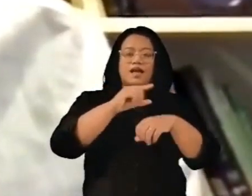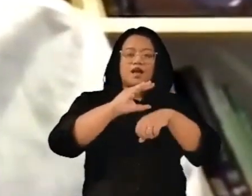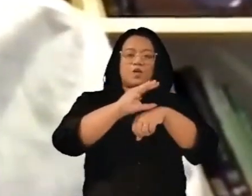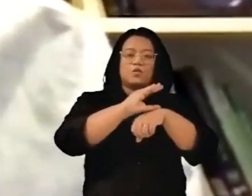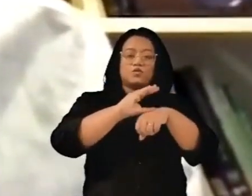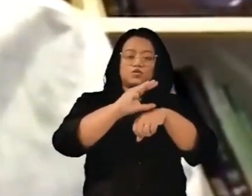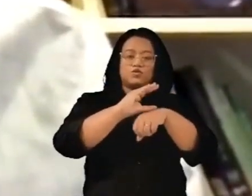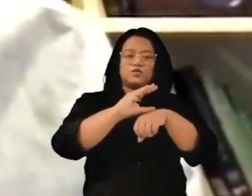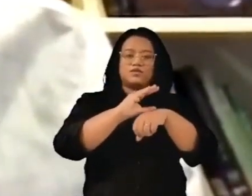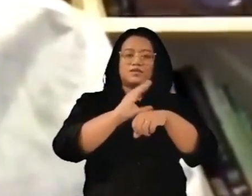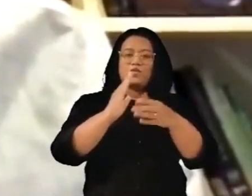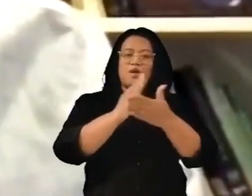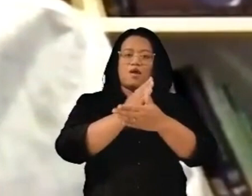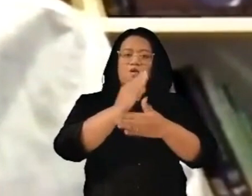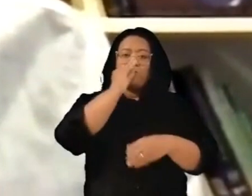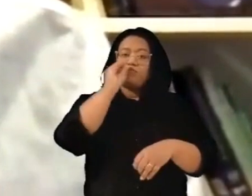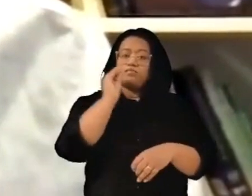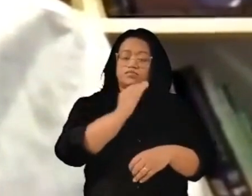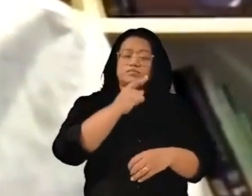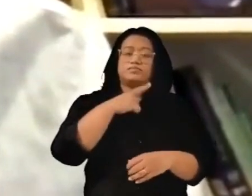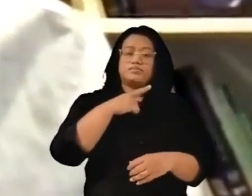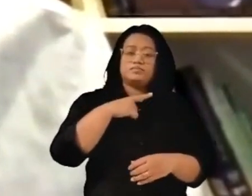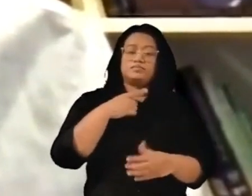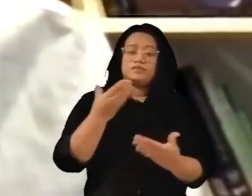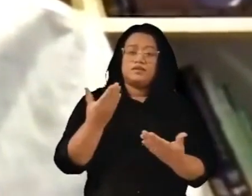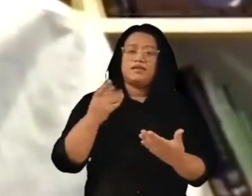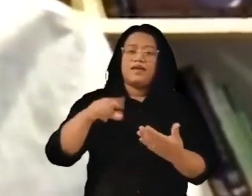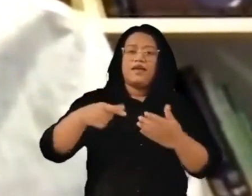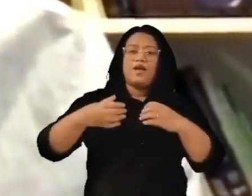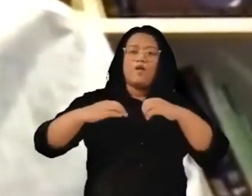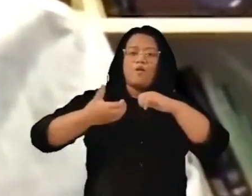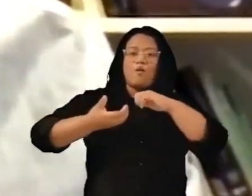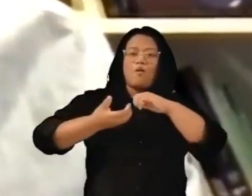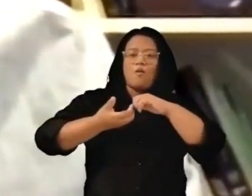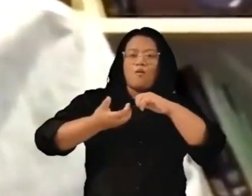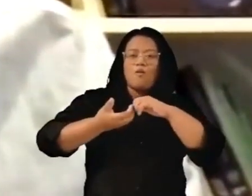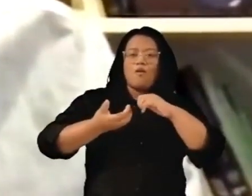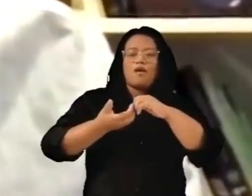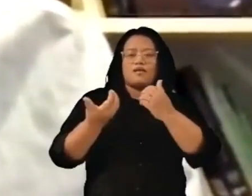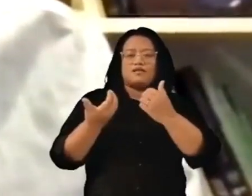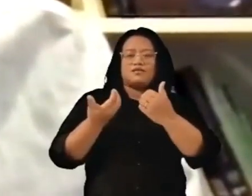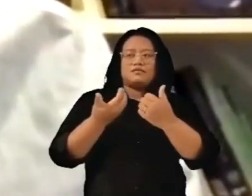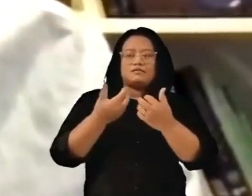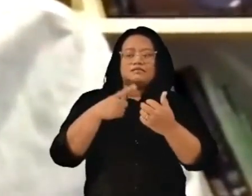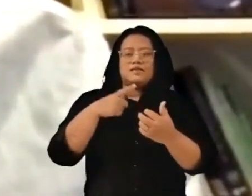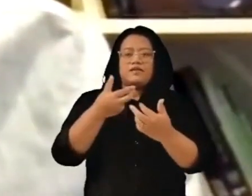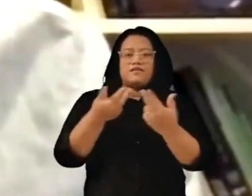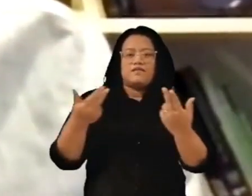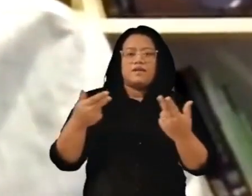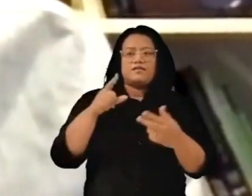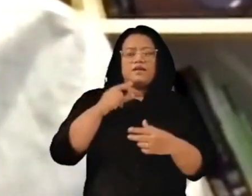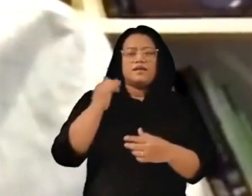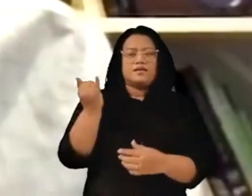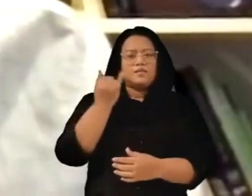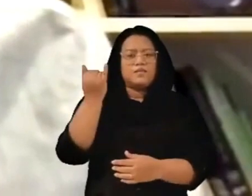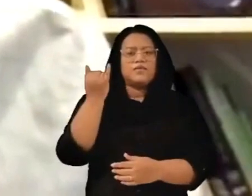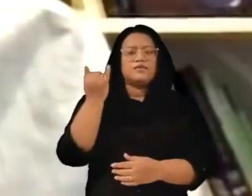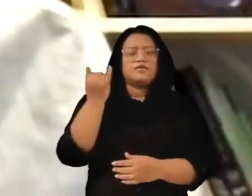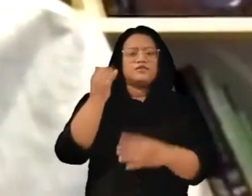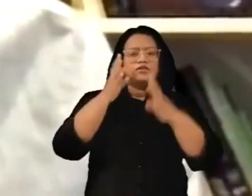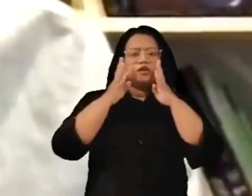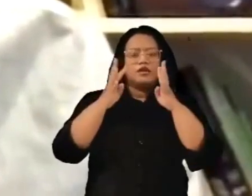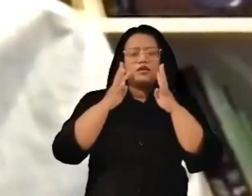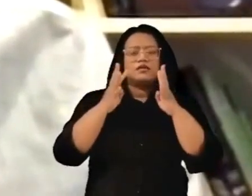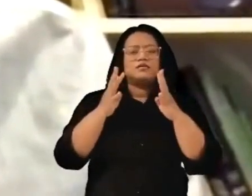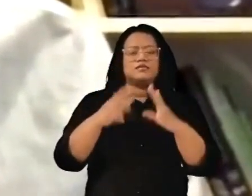prevê, e eu me refiro especialmente ao Congresso. Enfim, acho que temos aí, então, e eu fico feliz, muito feliz de verdade, em que pese